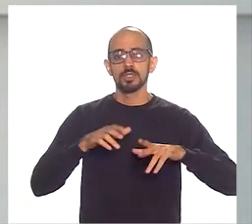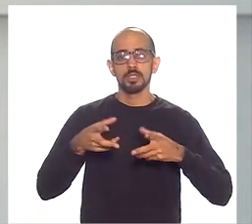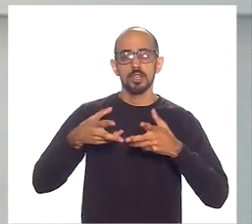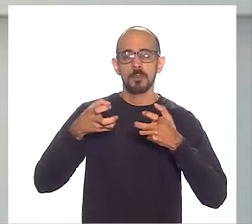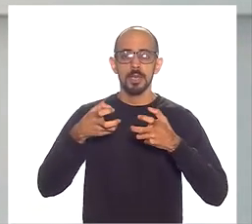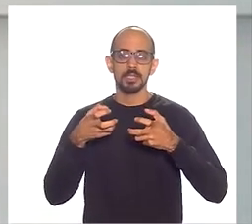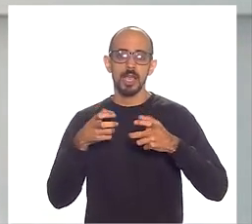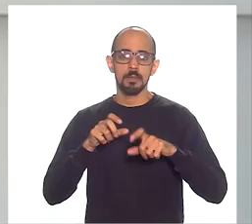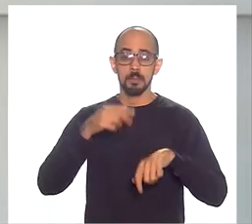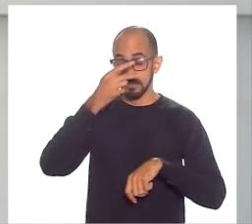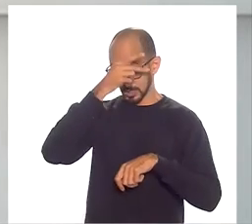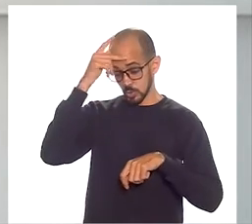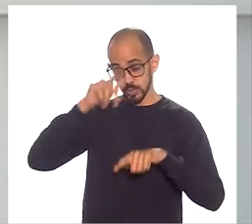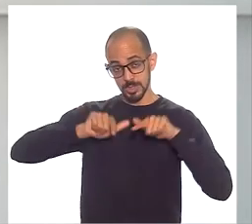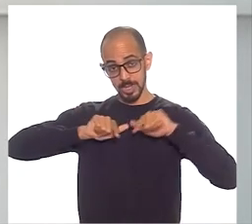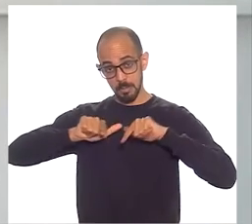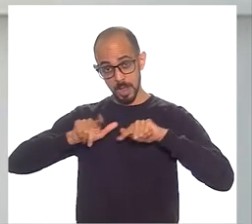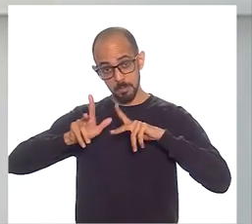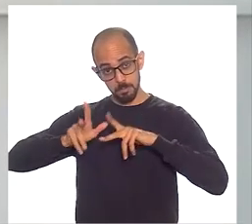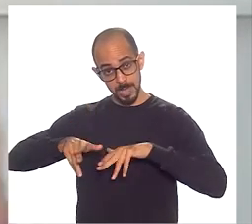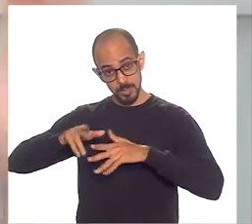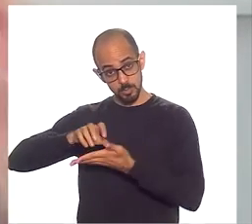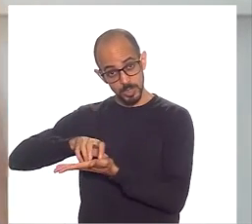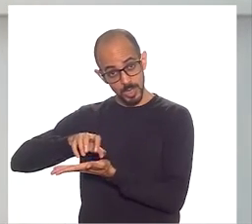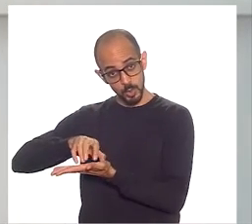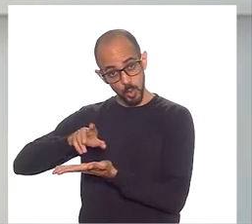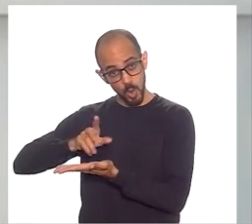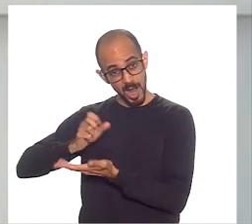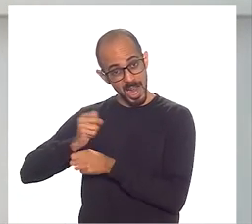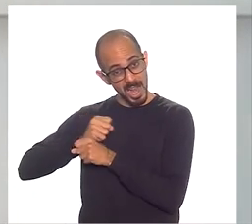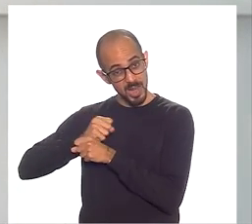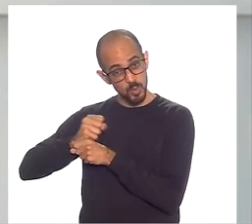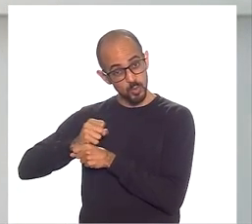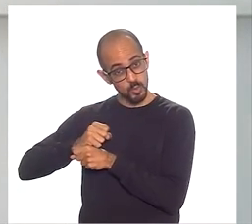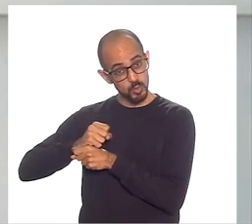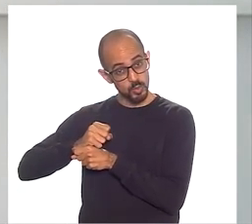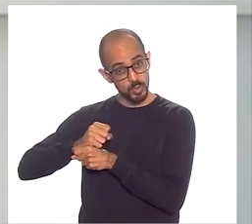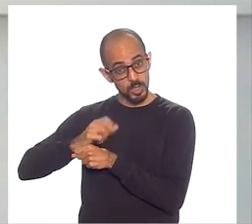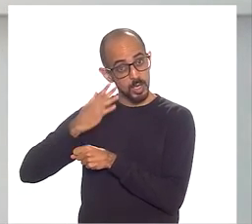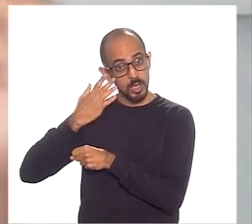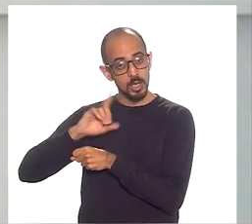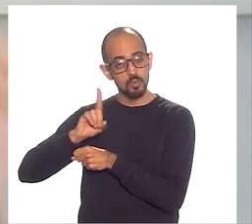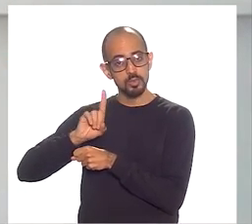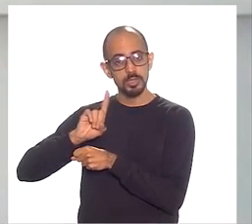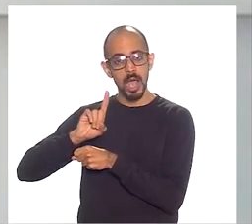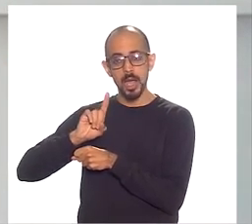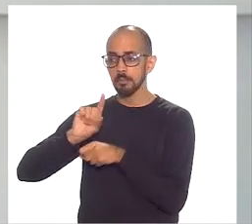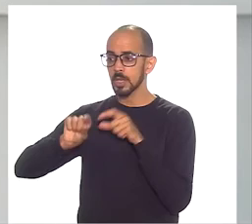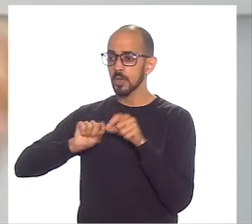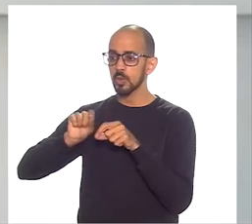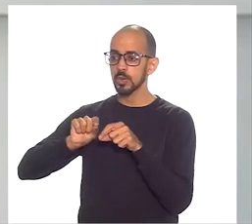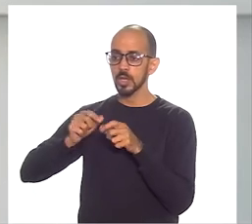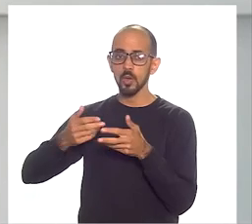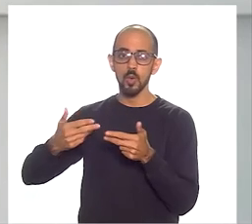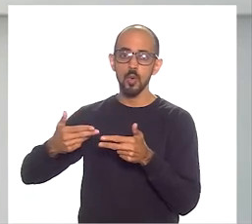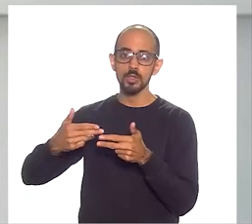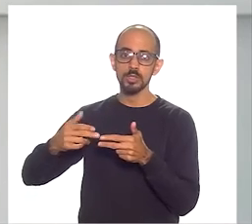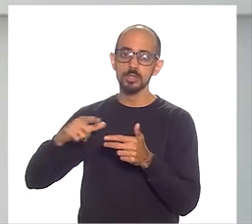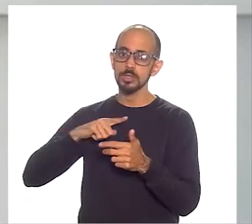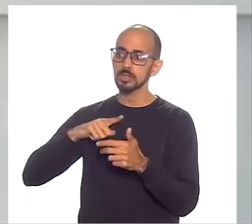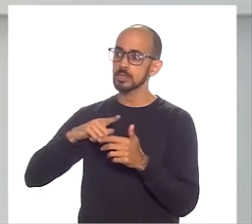vê pessoas que trabalham dentro da mesma área durante anos e não sabem gostos em comuns